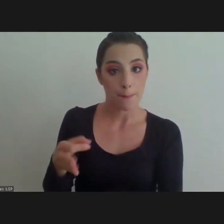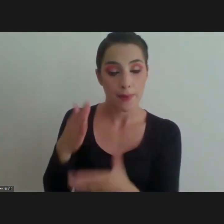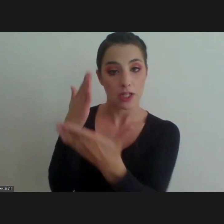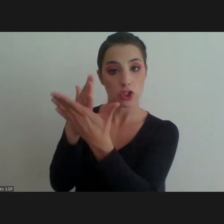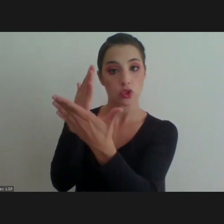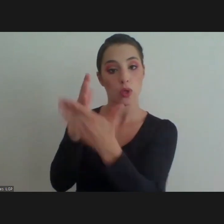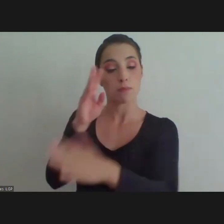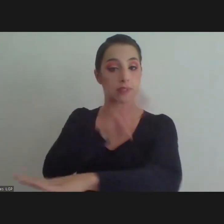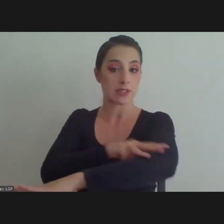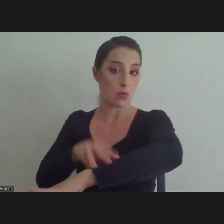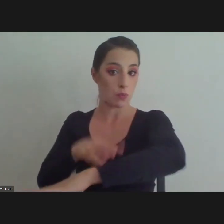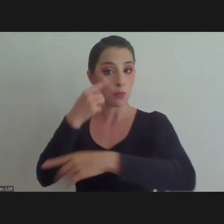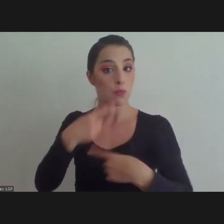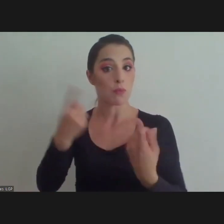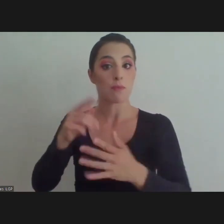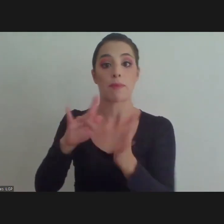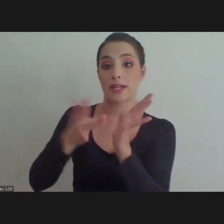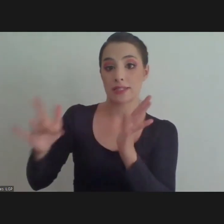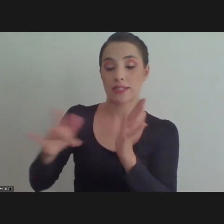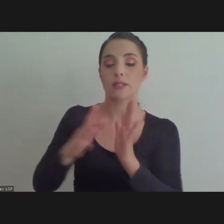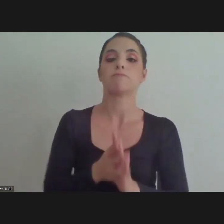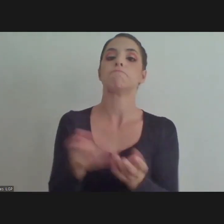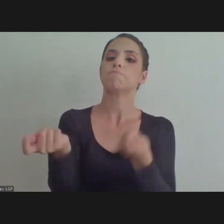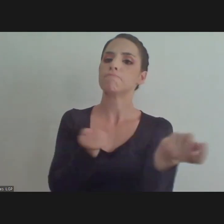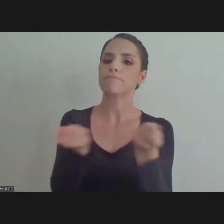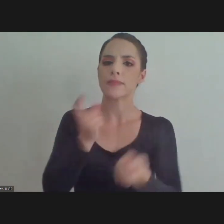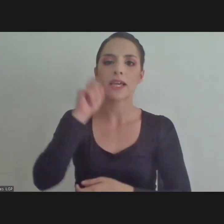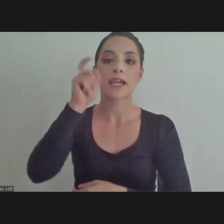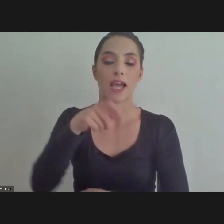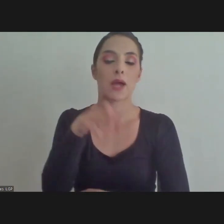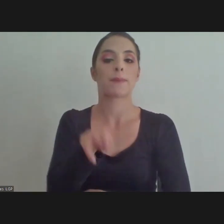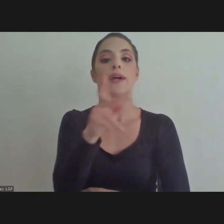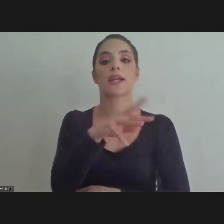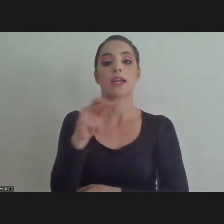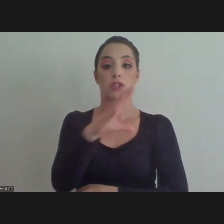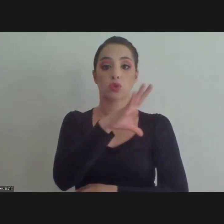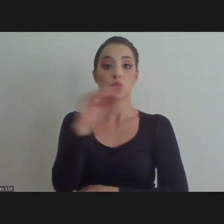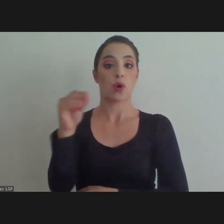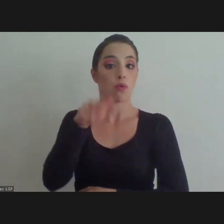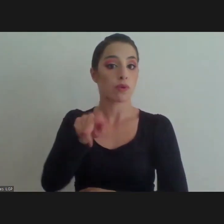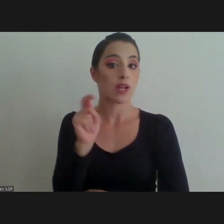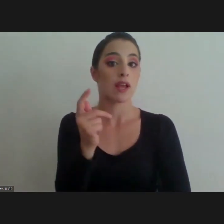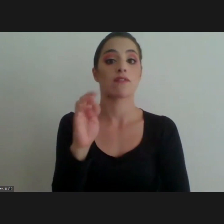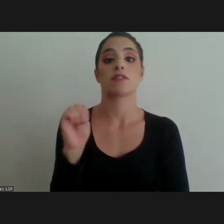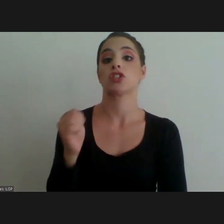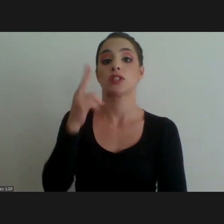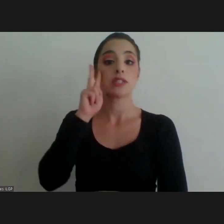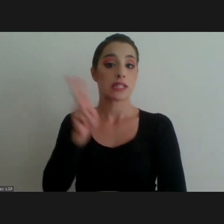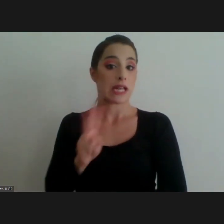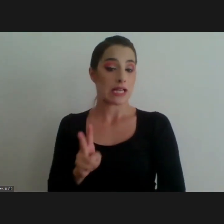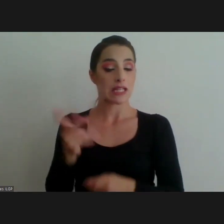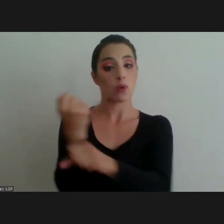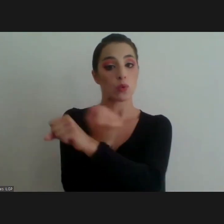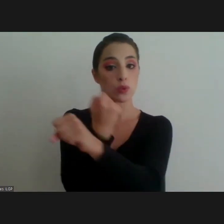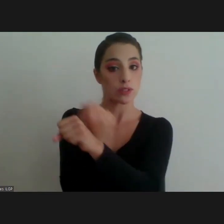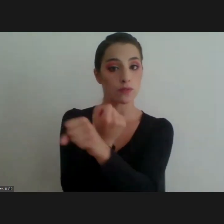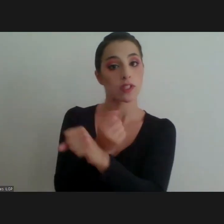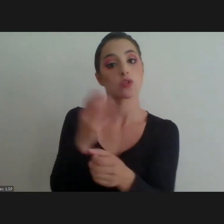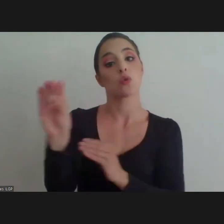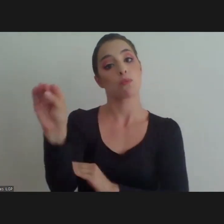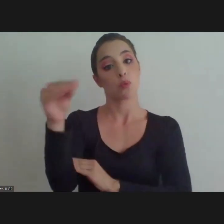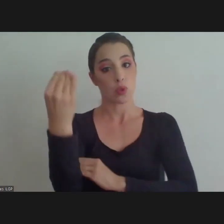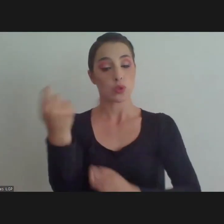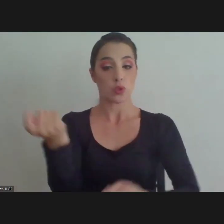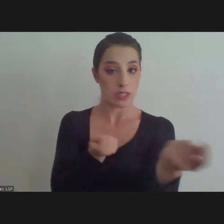do Brasil. Para moderar o debate, temos connosco Maria João Neves, da Direção de Serviços de Desenvolvimento de Modelos